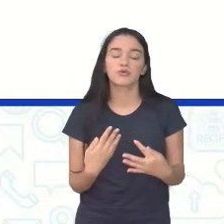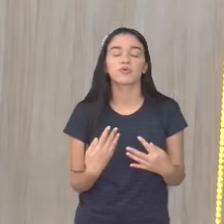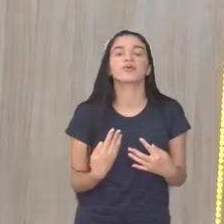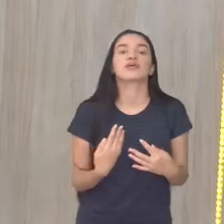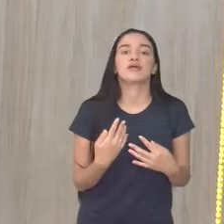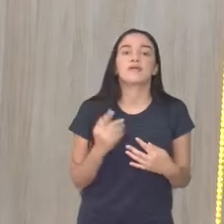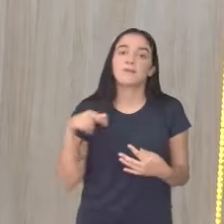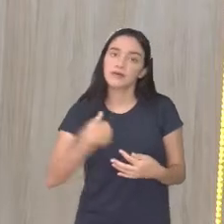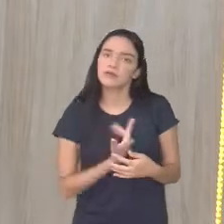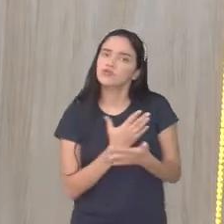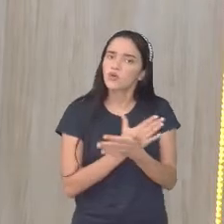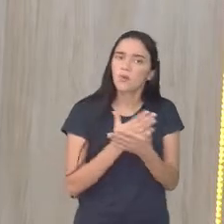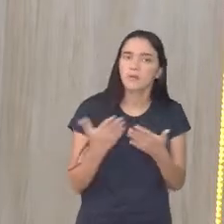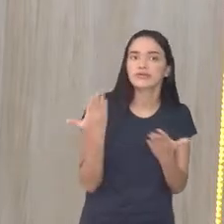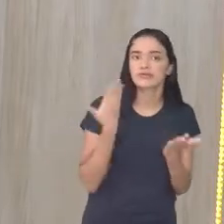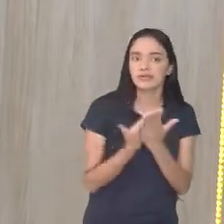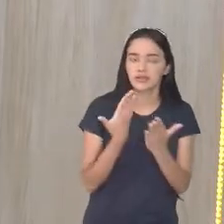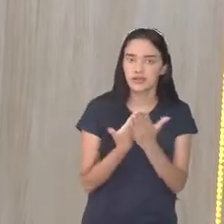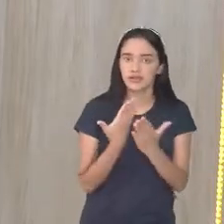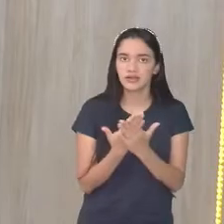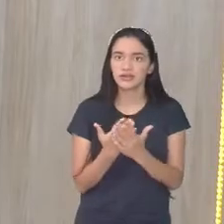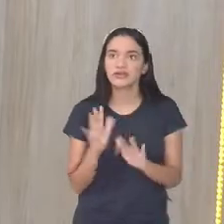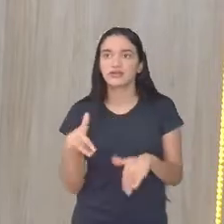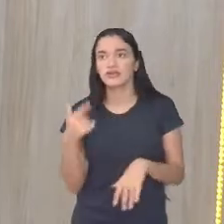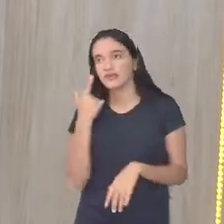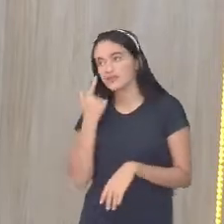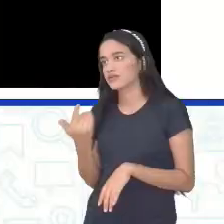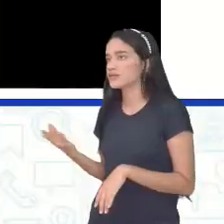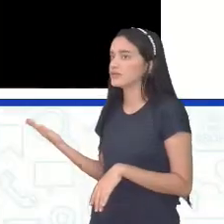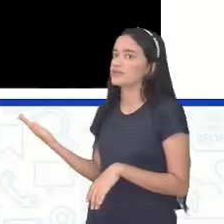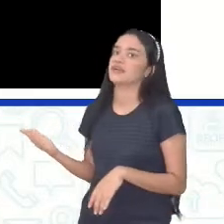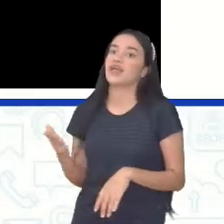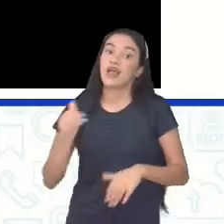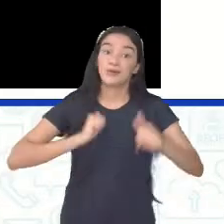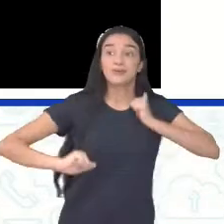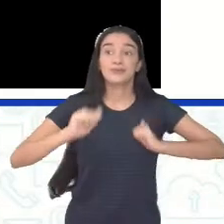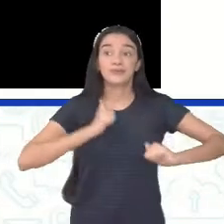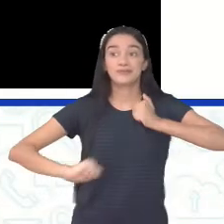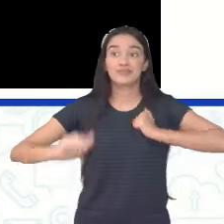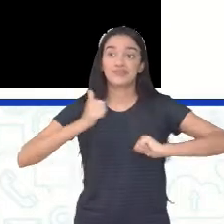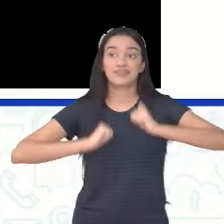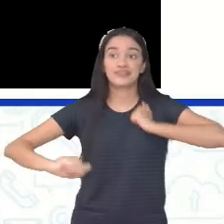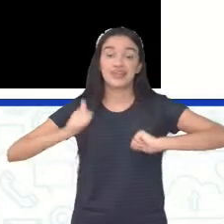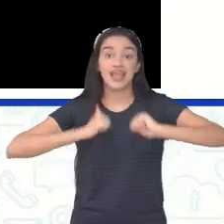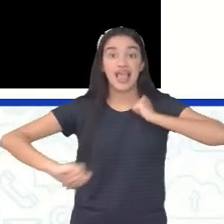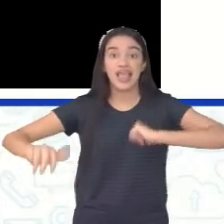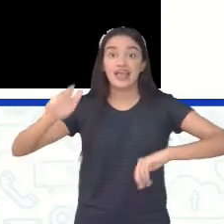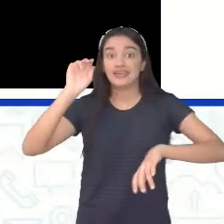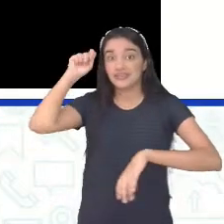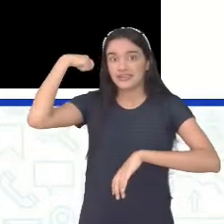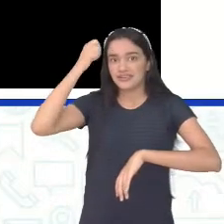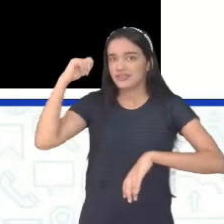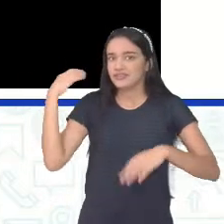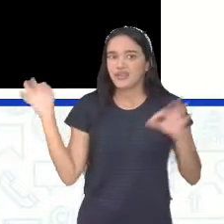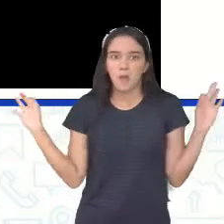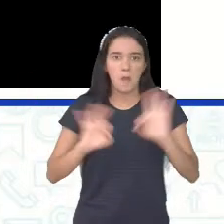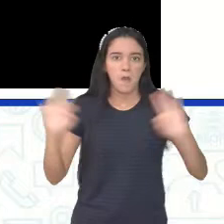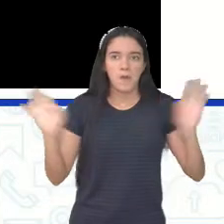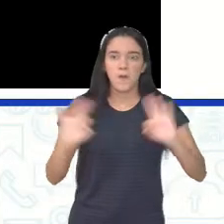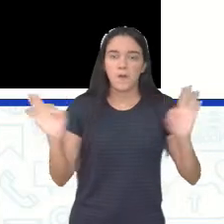e mexicana mesmo, de raiz mesmo, lá Isso. dos povos pré-colombianos. E ela tinha esses dois lados, e